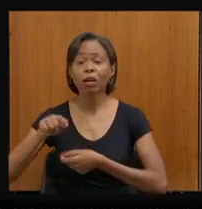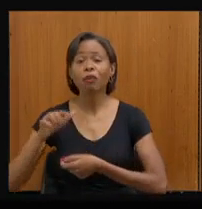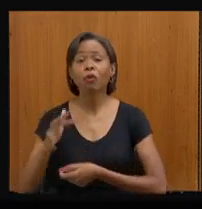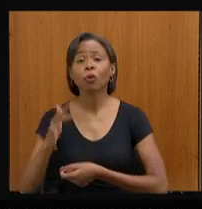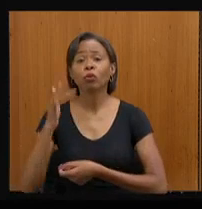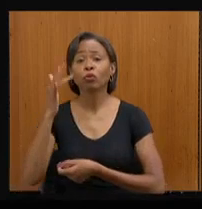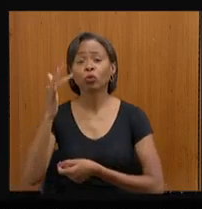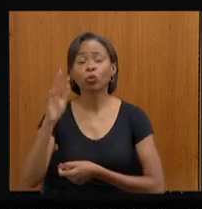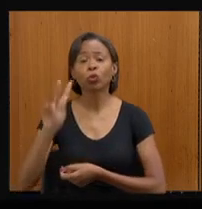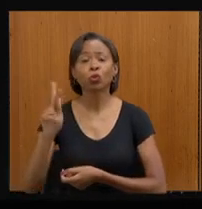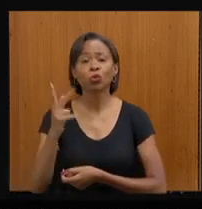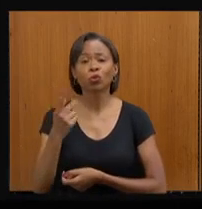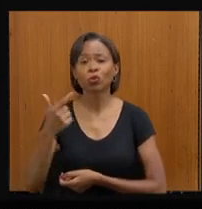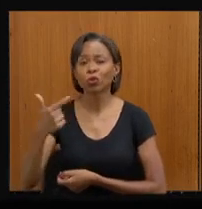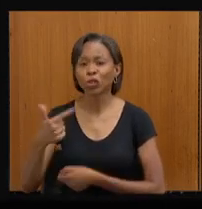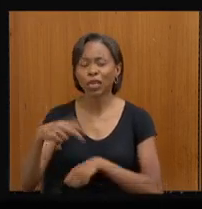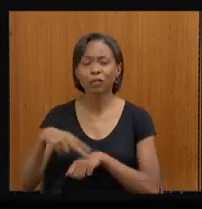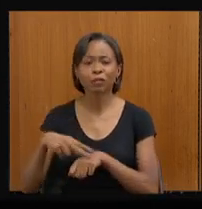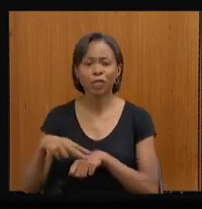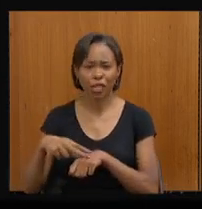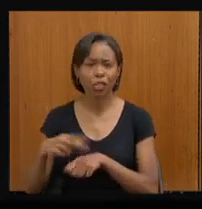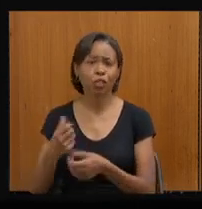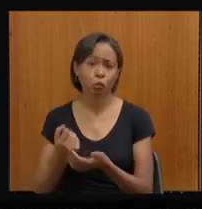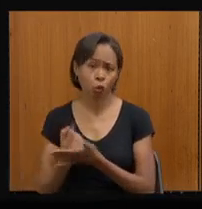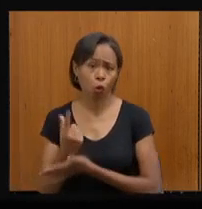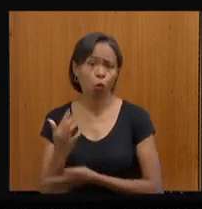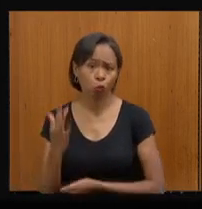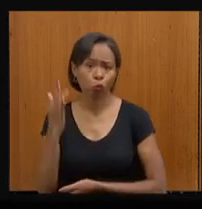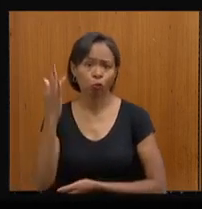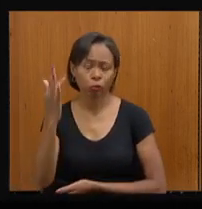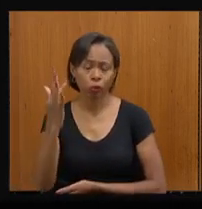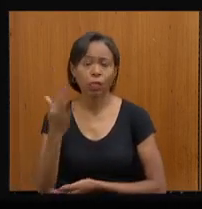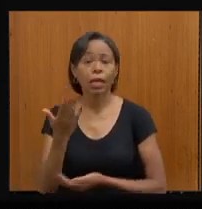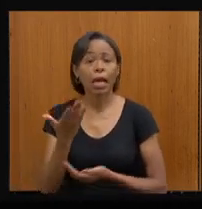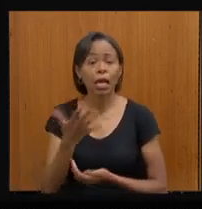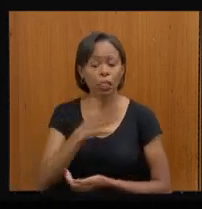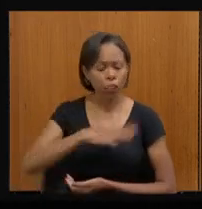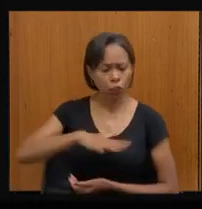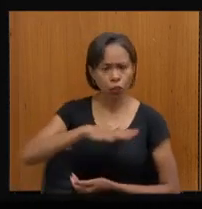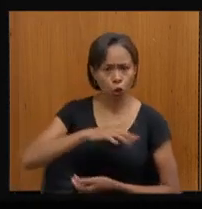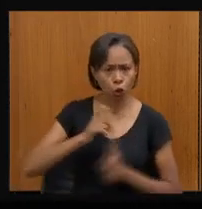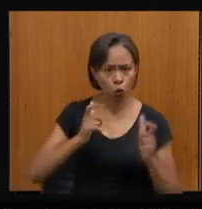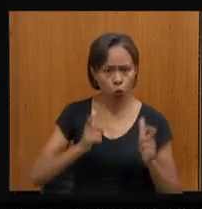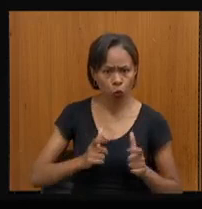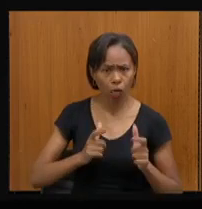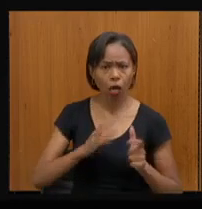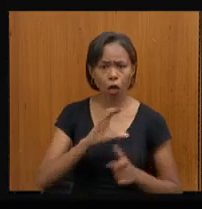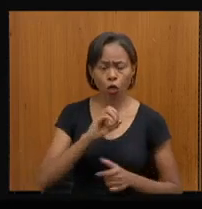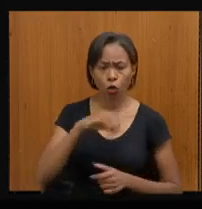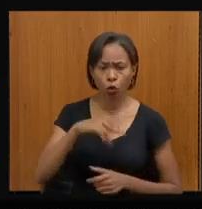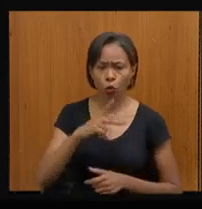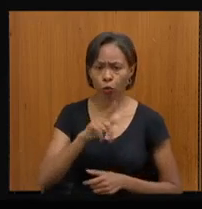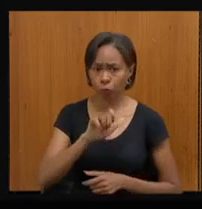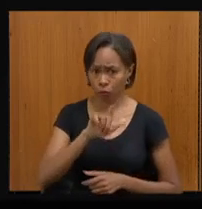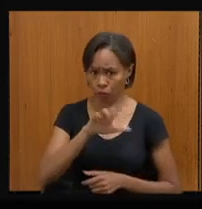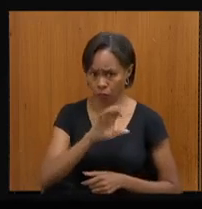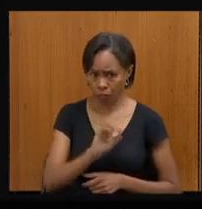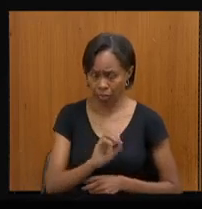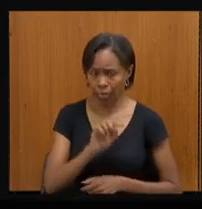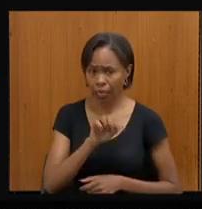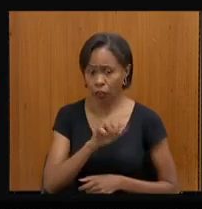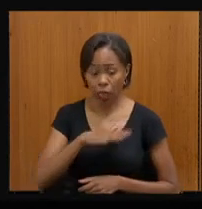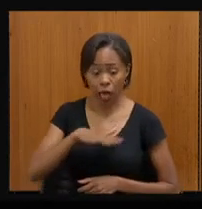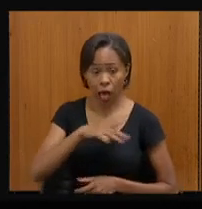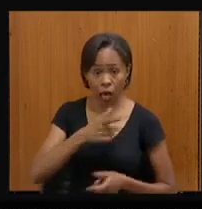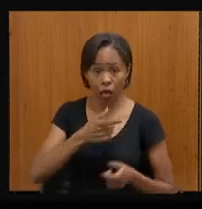de hidrogênio ver e com detalhe esse complexo do Pecém orgulho importação e exportação de área